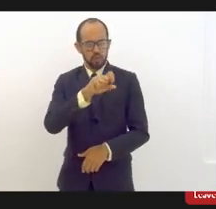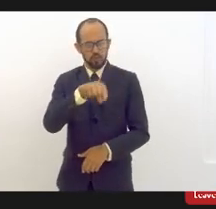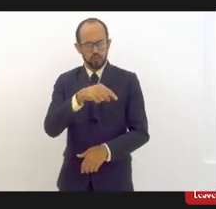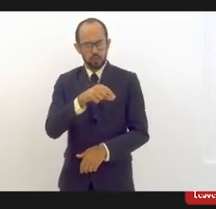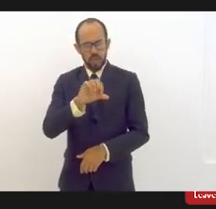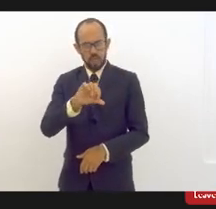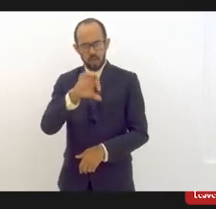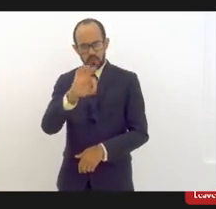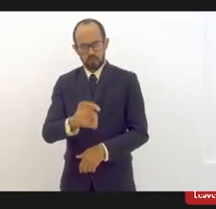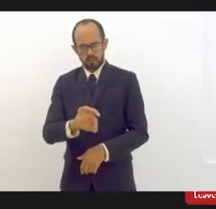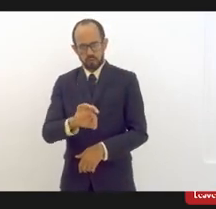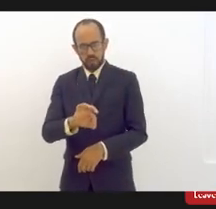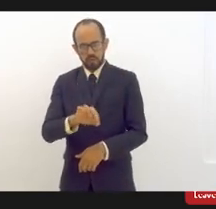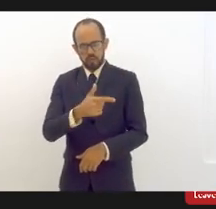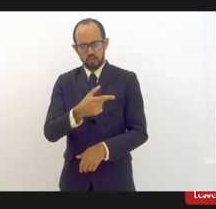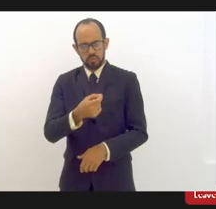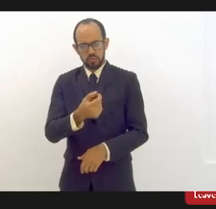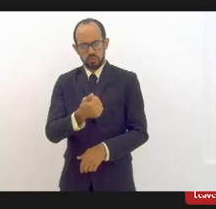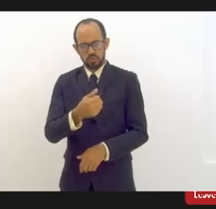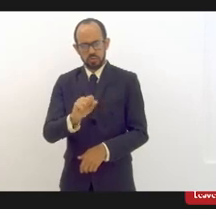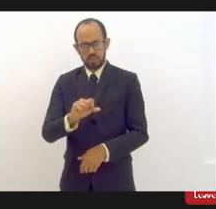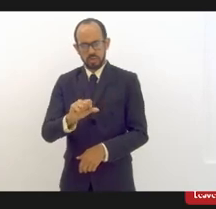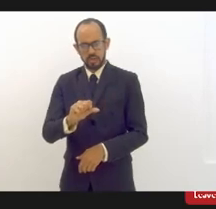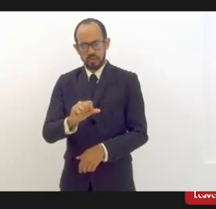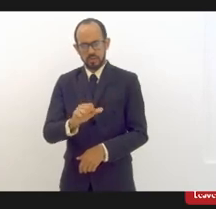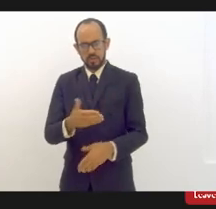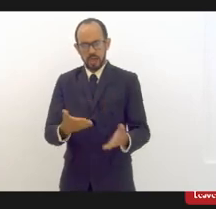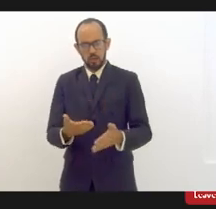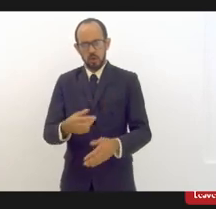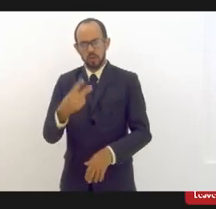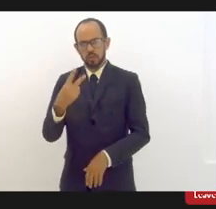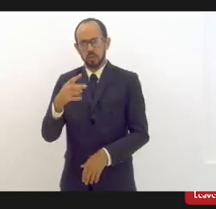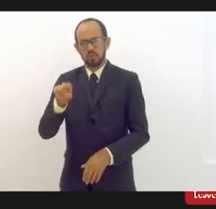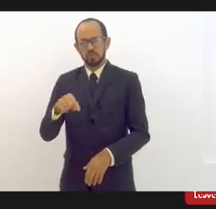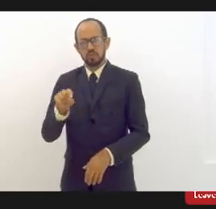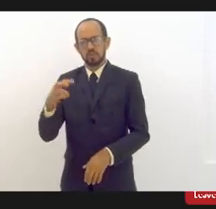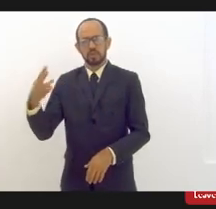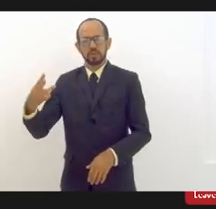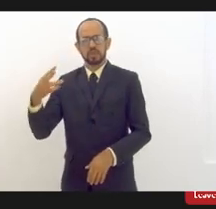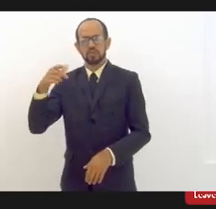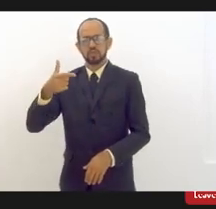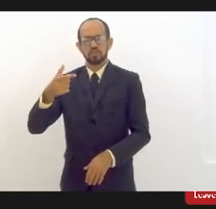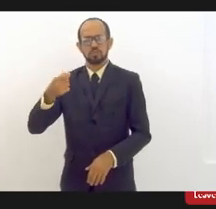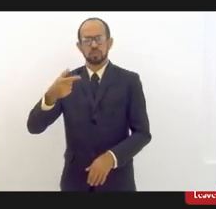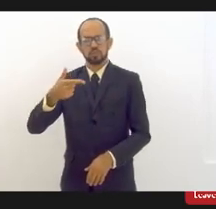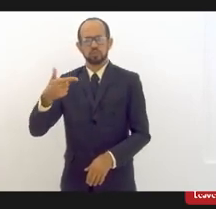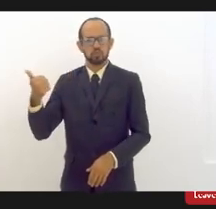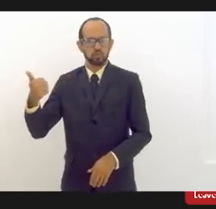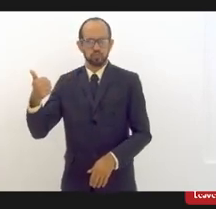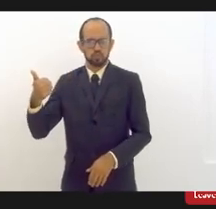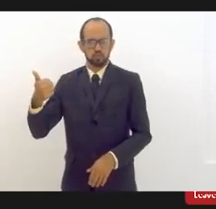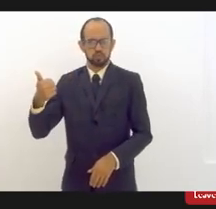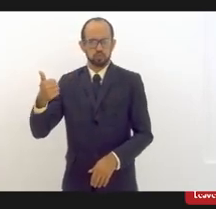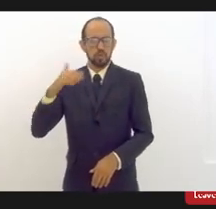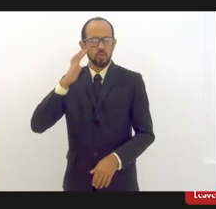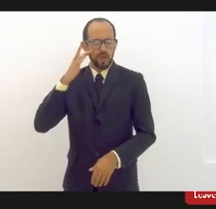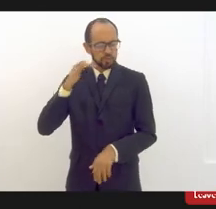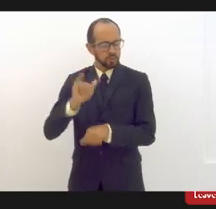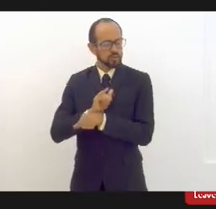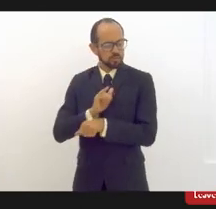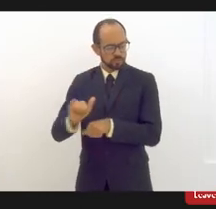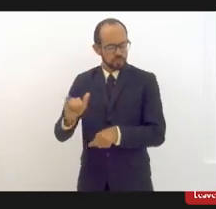8,9% em 2016 e chega a 2,3% em 2021. Né? Então, acho que as estratégias